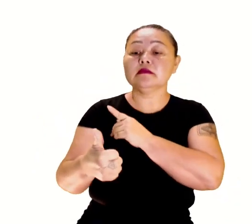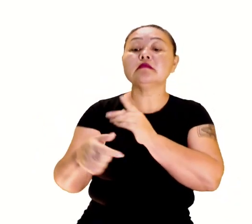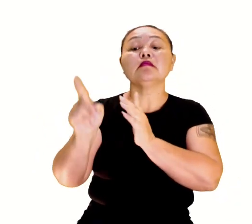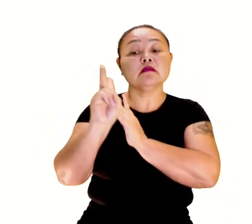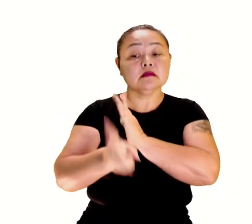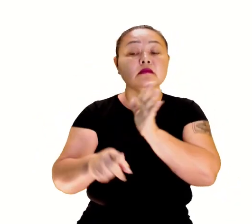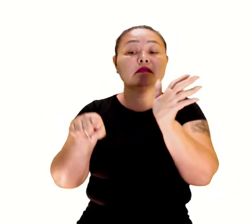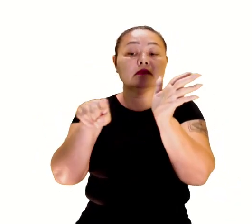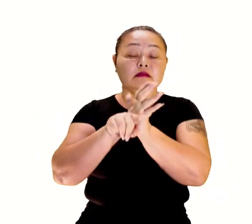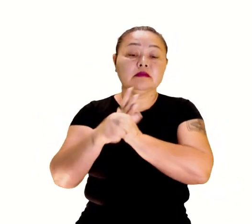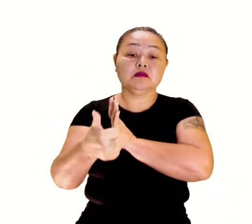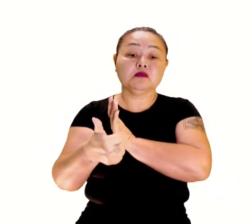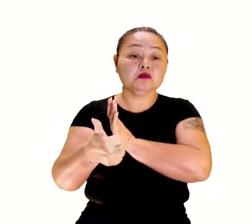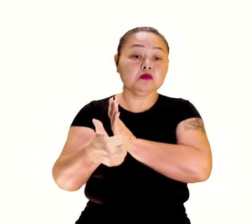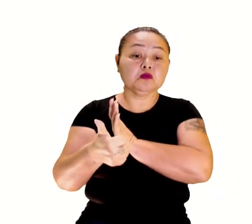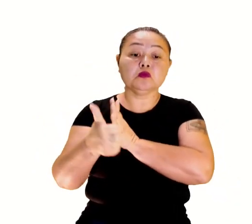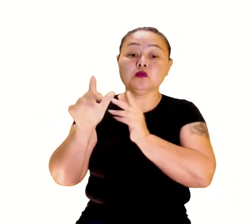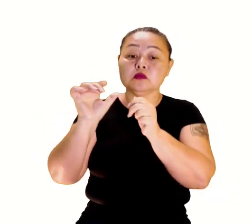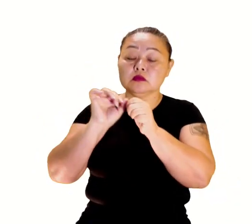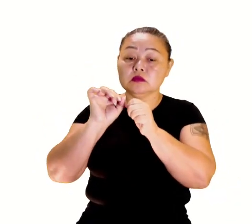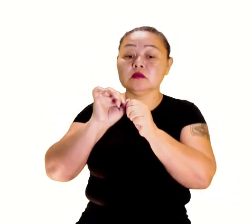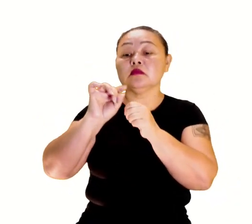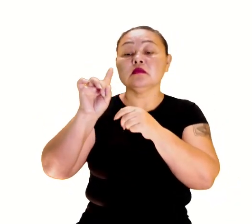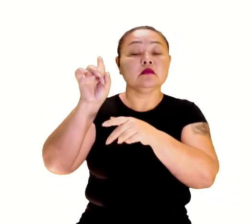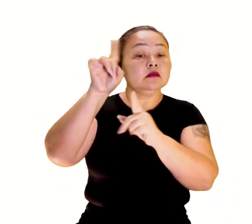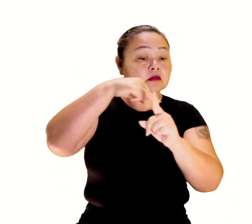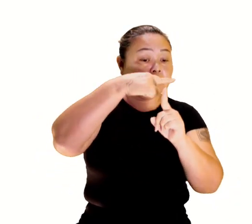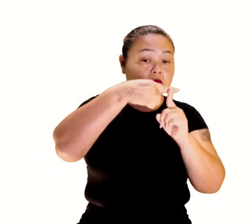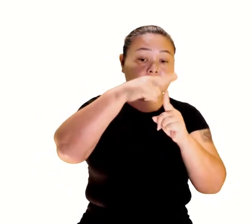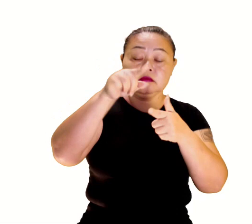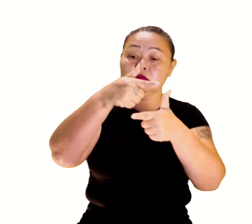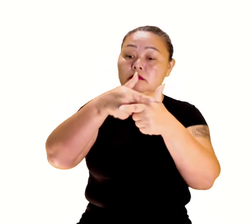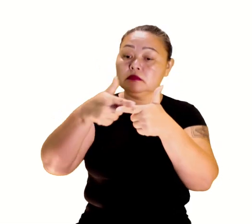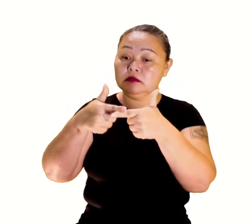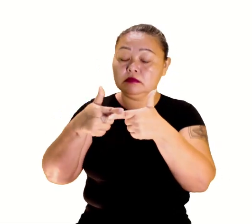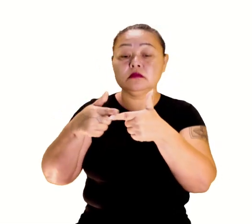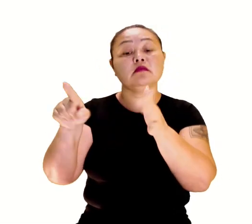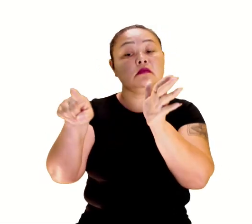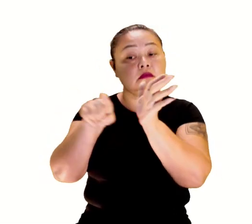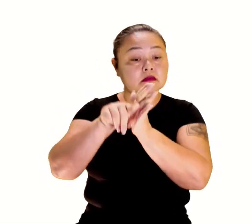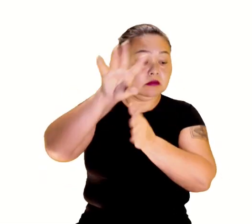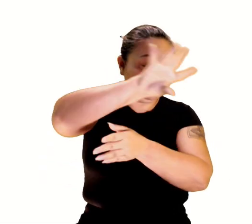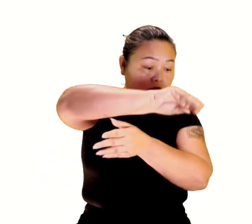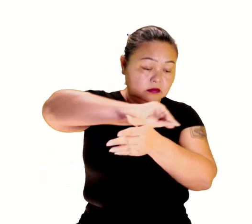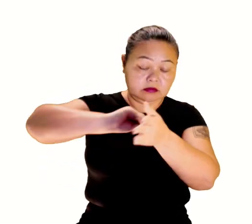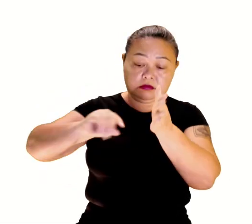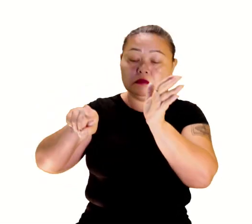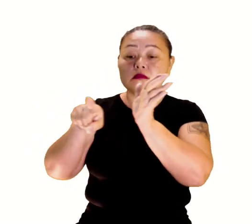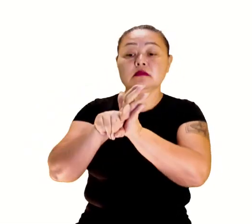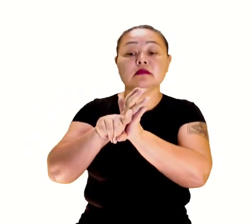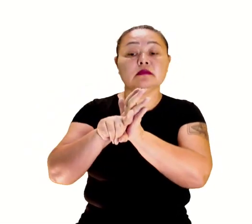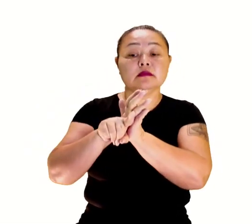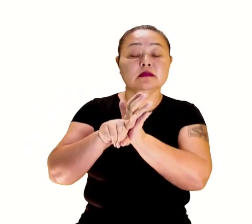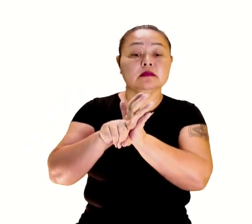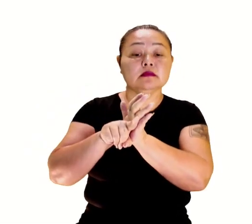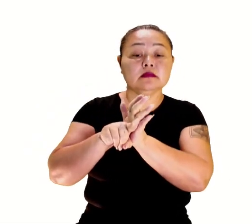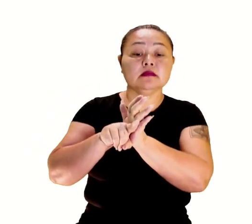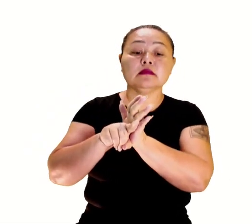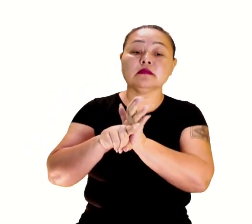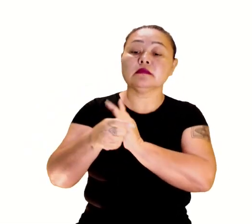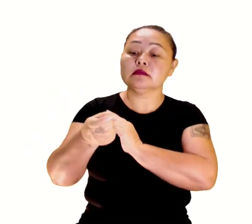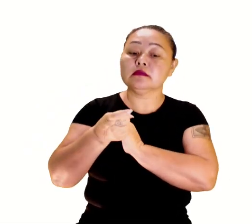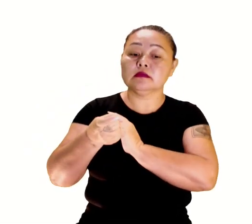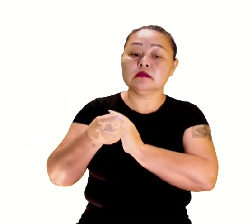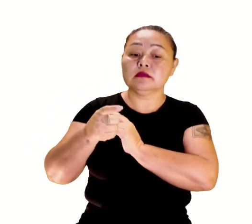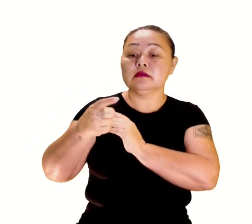negativo. Mudamos a operação, estava multiplicando, passou dividindo, mas ele continuou negativo. Então, meu x aqui vai